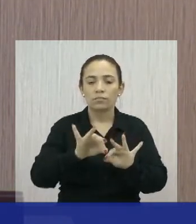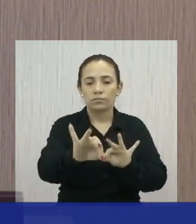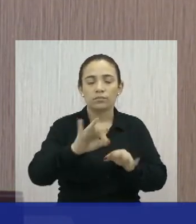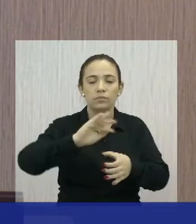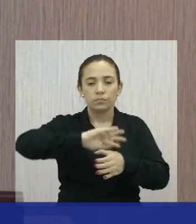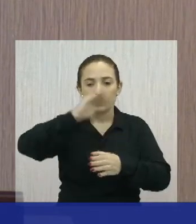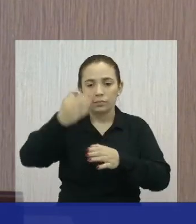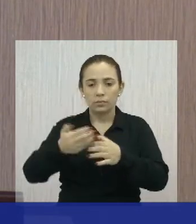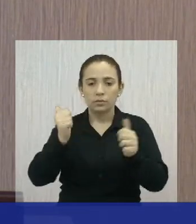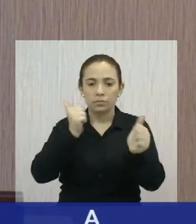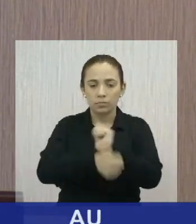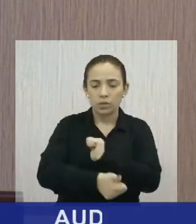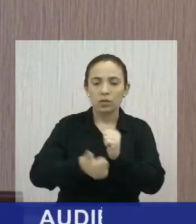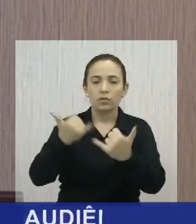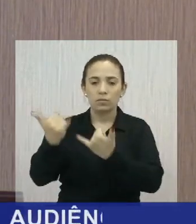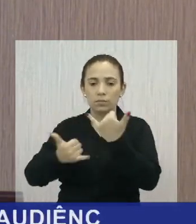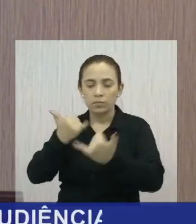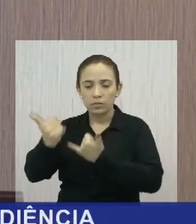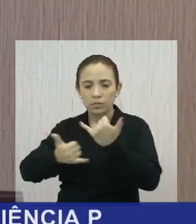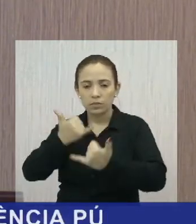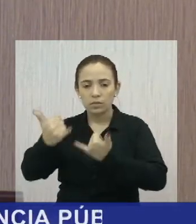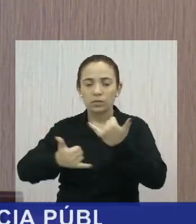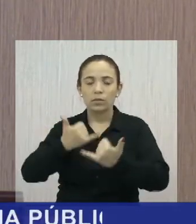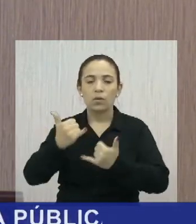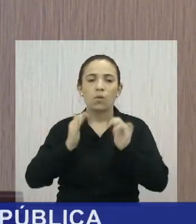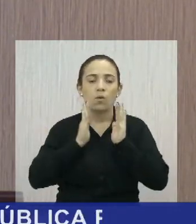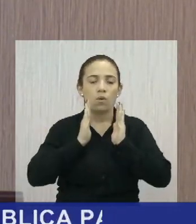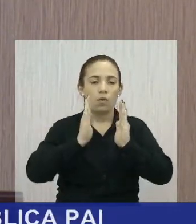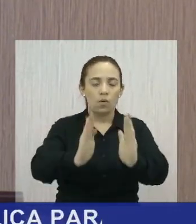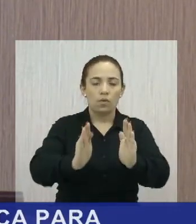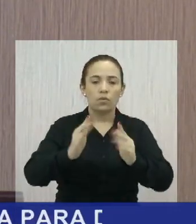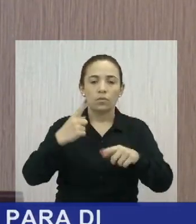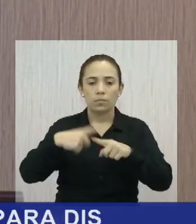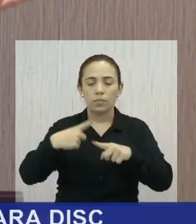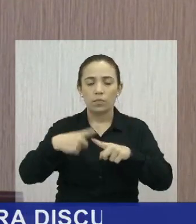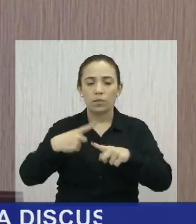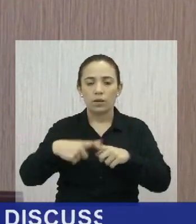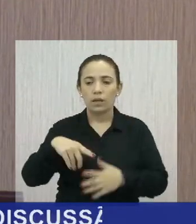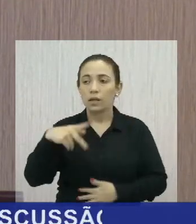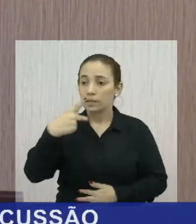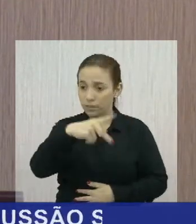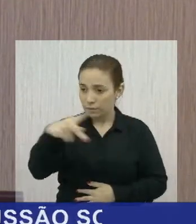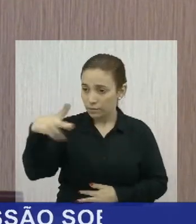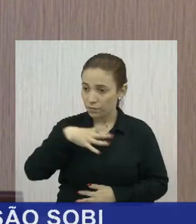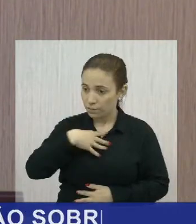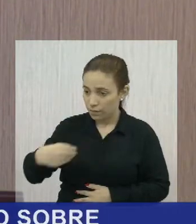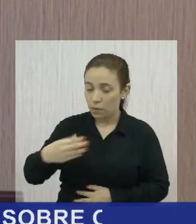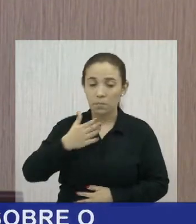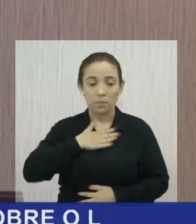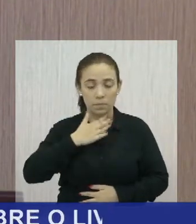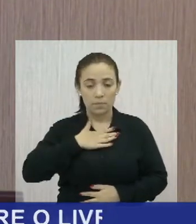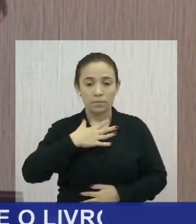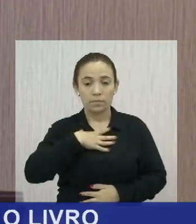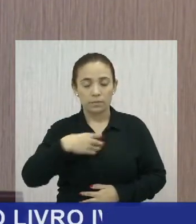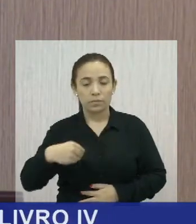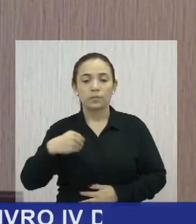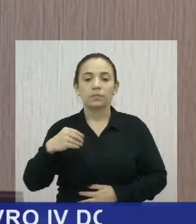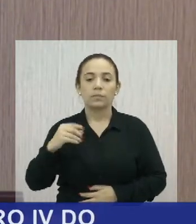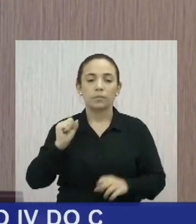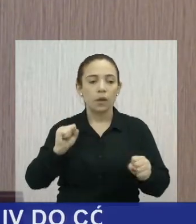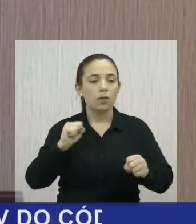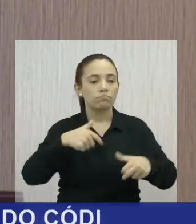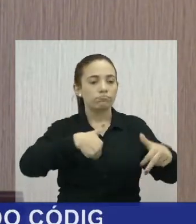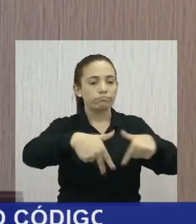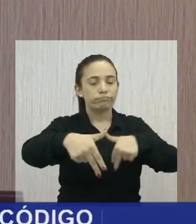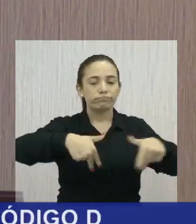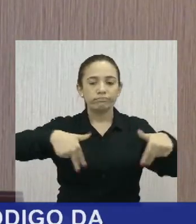quadra, parques, áreas livres, corredores, para que as crianças, seus filhos, nossos filhos, possam dispor de todo aquele